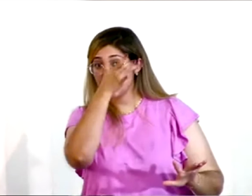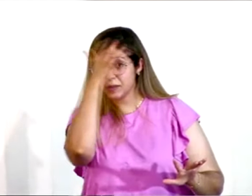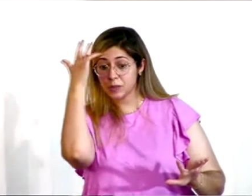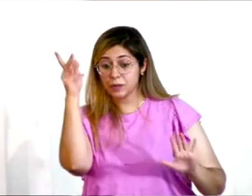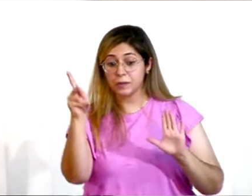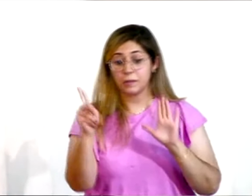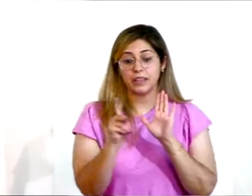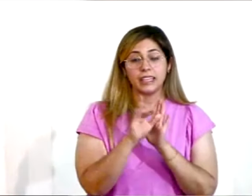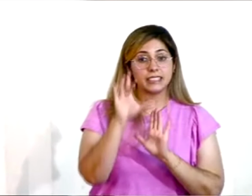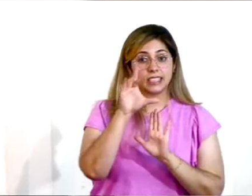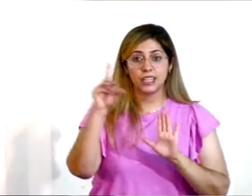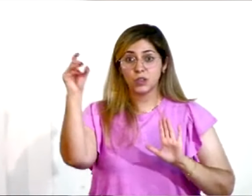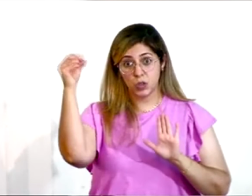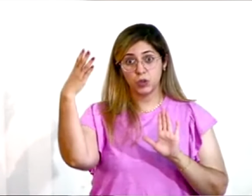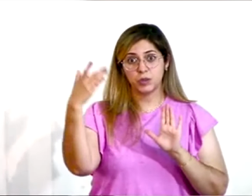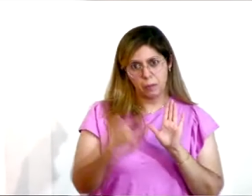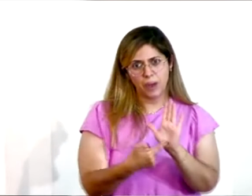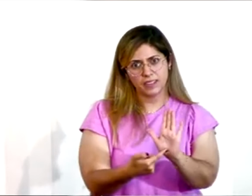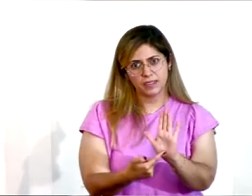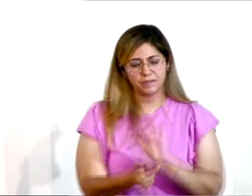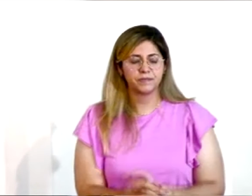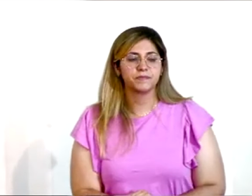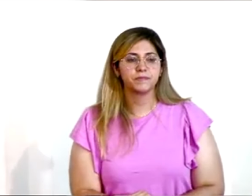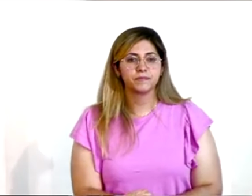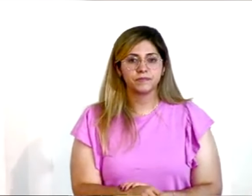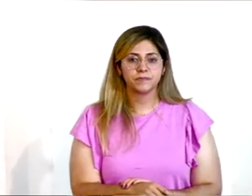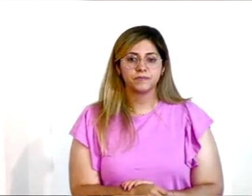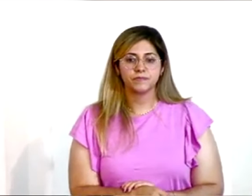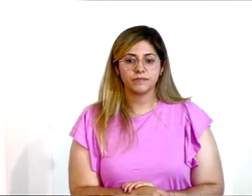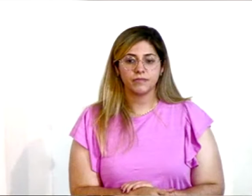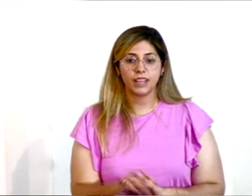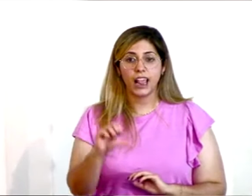Deus de quem não é de Deus. Nona praga